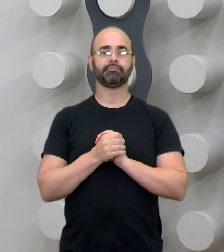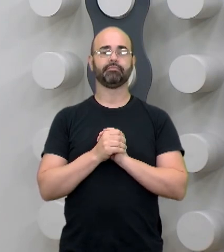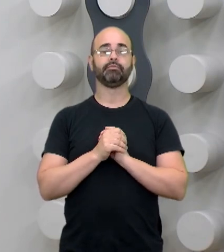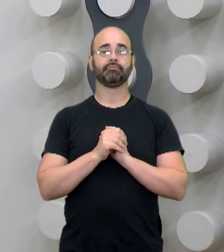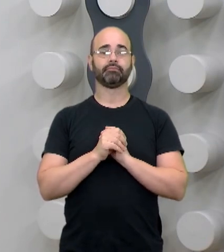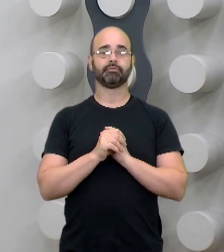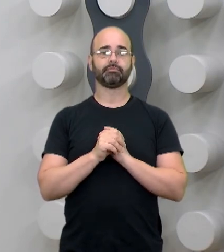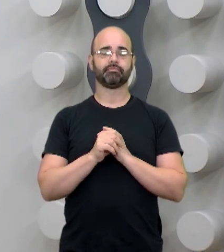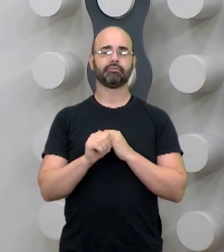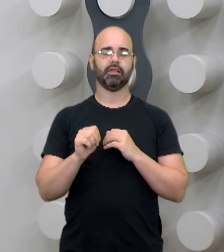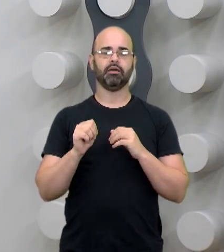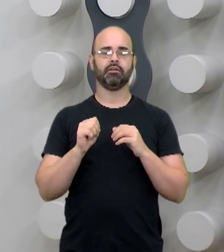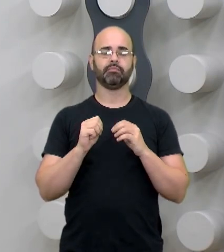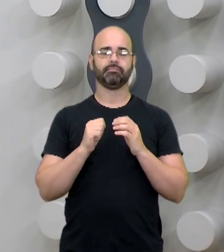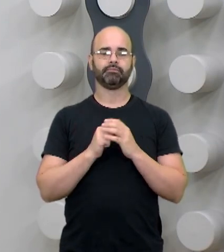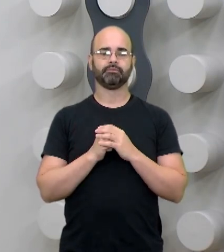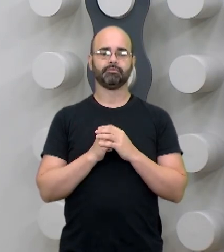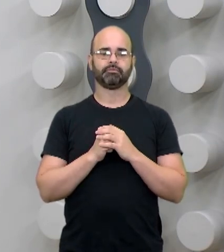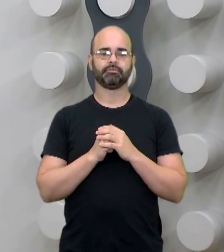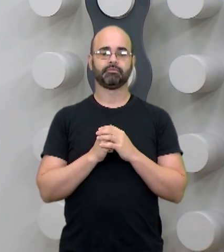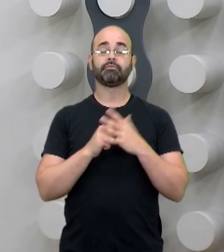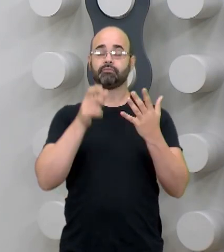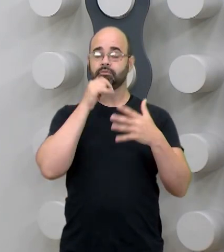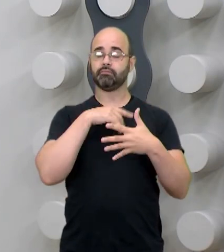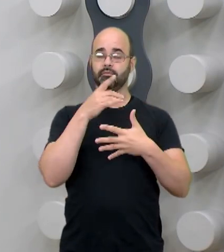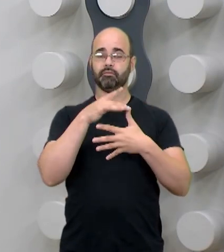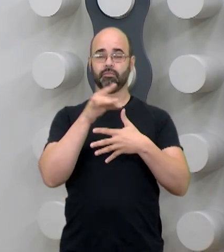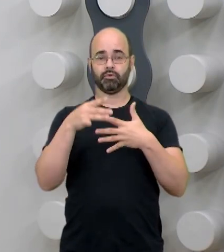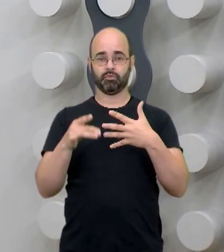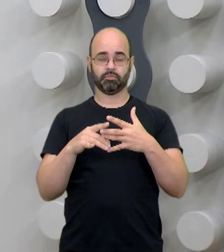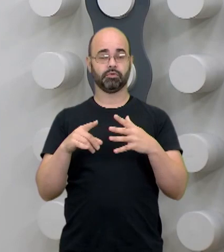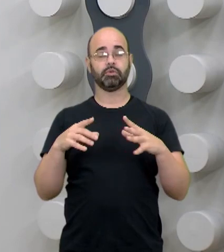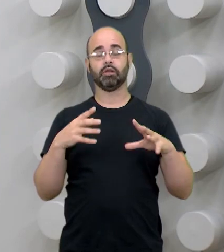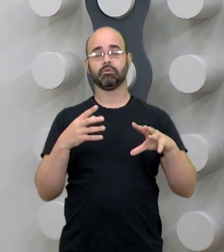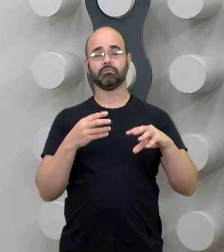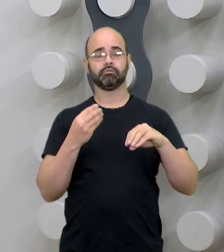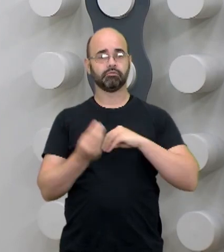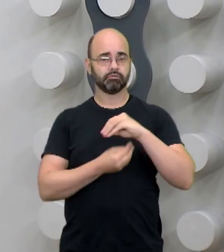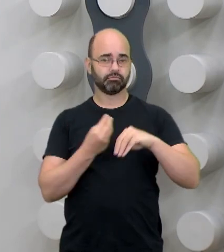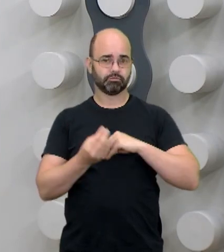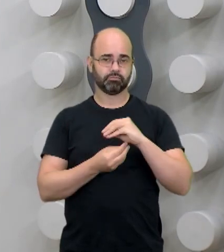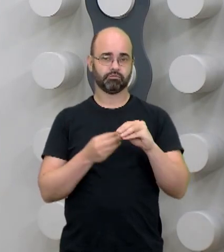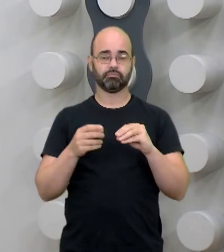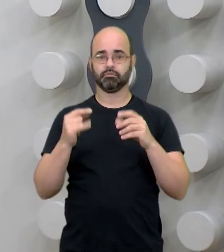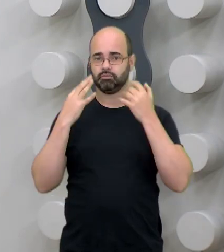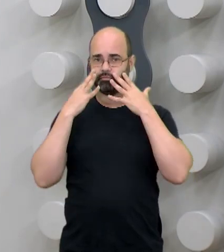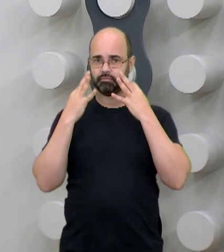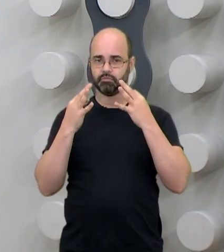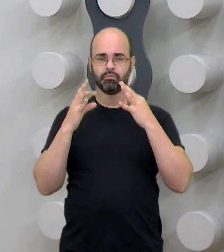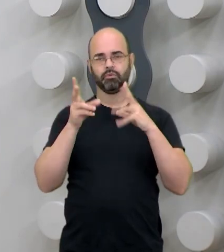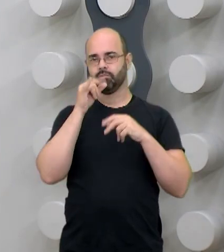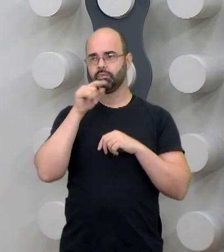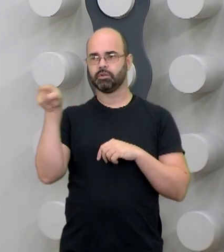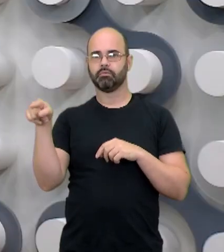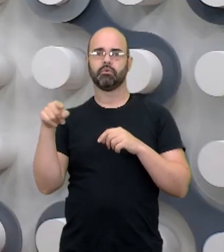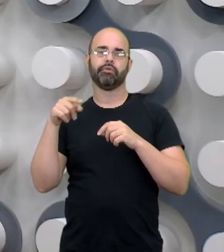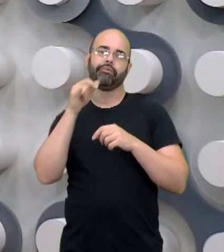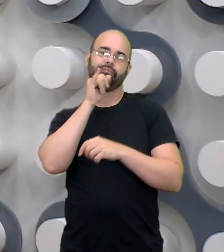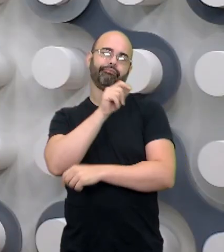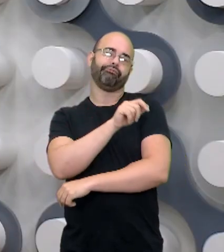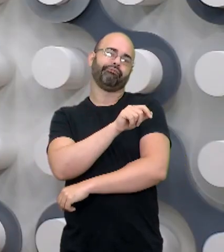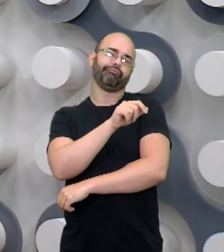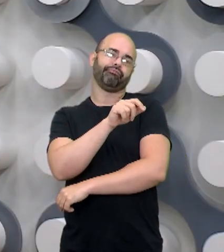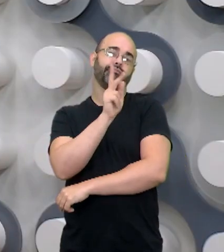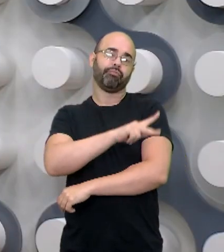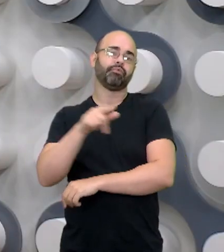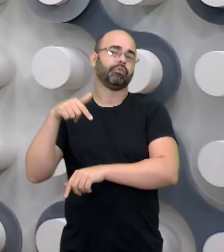os professores dos componentes estão trabalhando junto e eles estão antenados aí com o que o outro está fazendo, né? Exatamente. Estou aprendendo